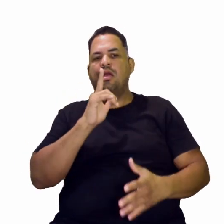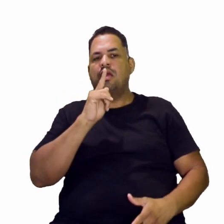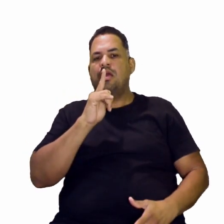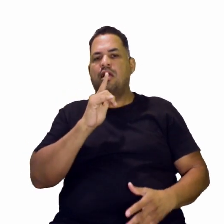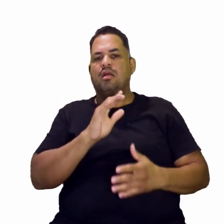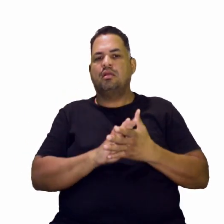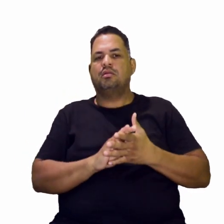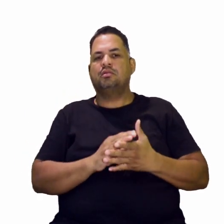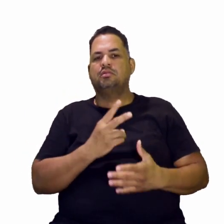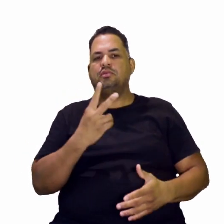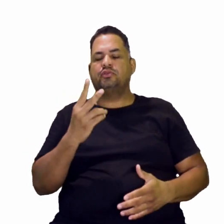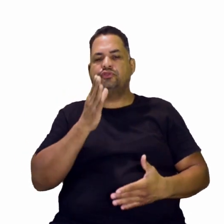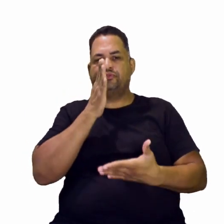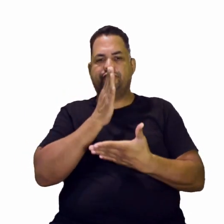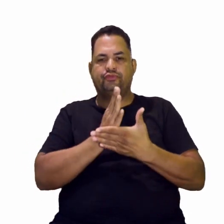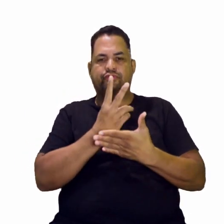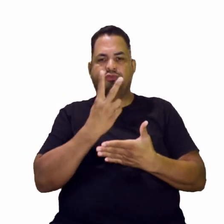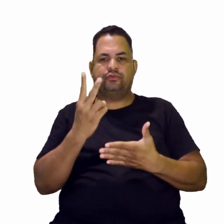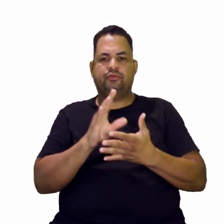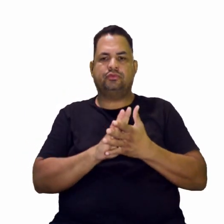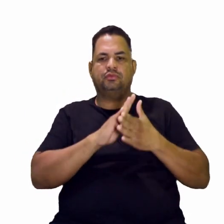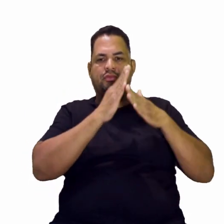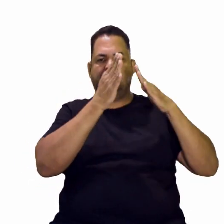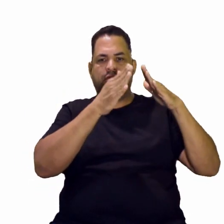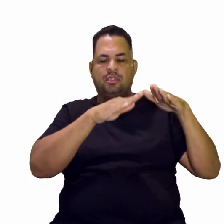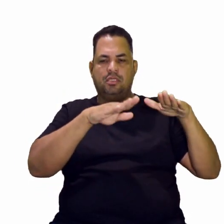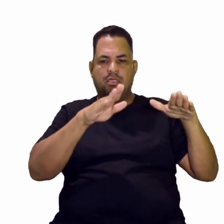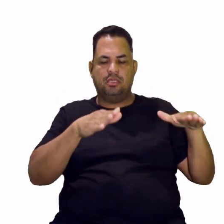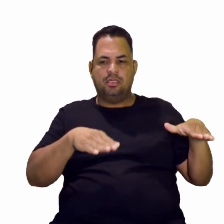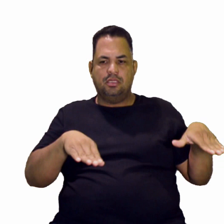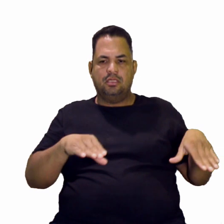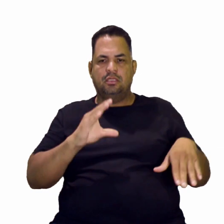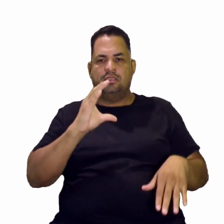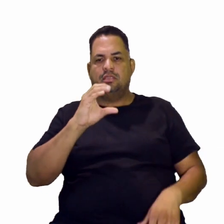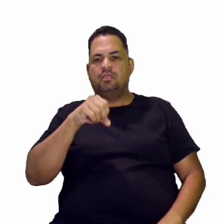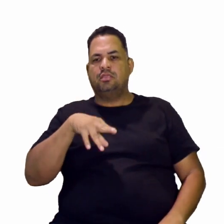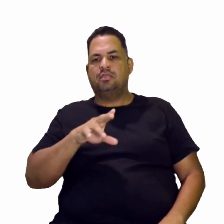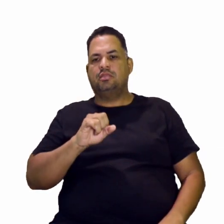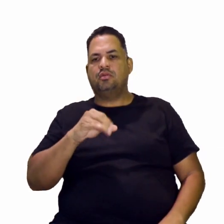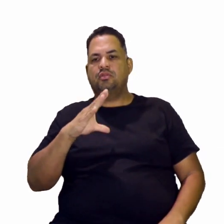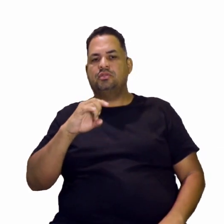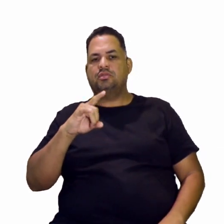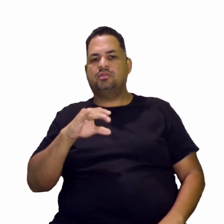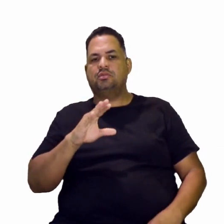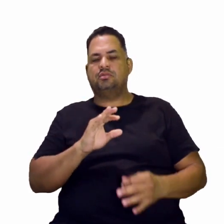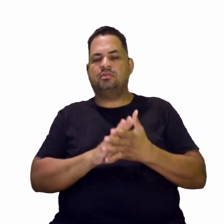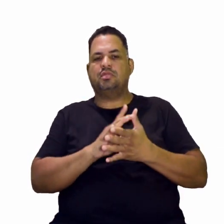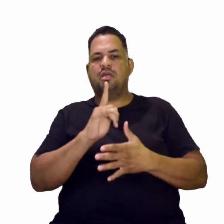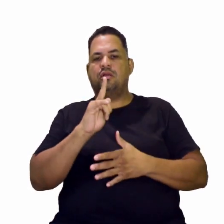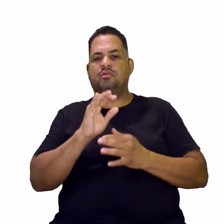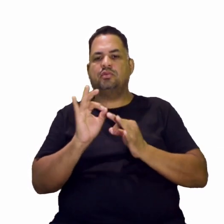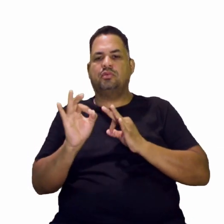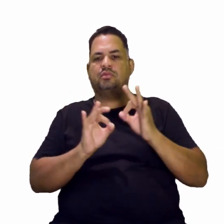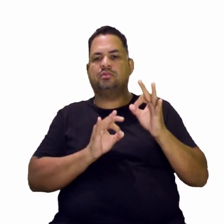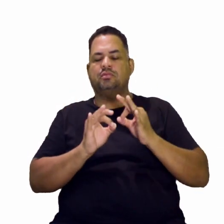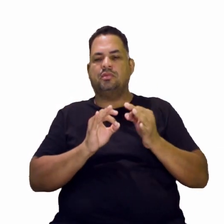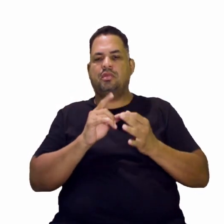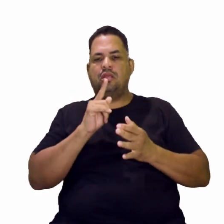dois: mares e oceanos, e as águas continentais formadas por lagos e